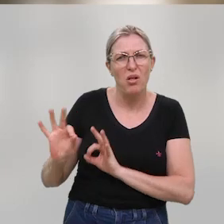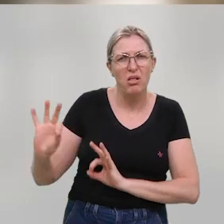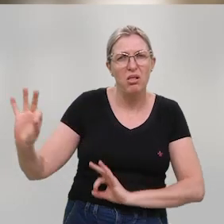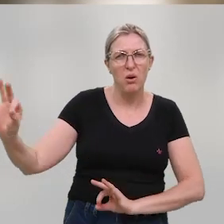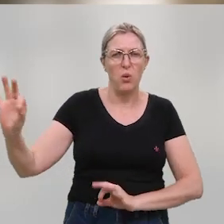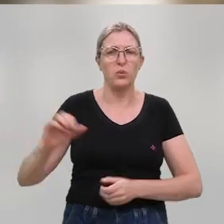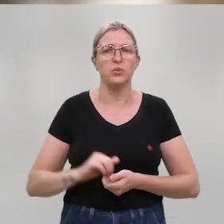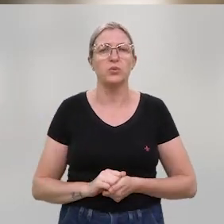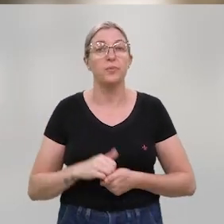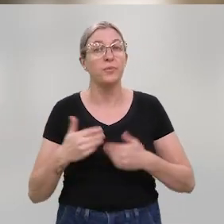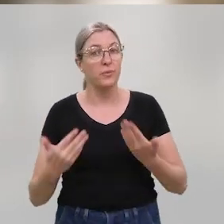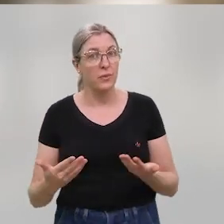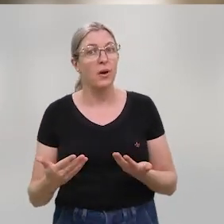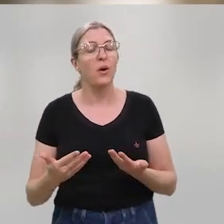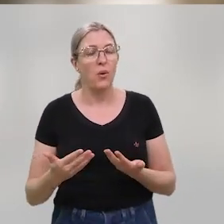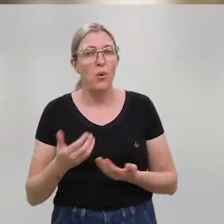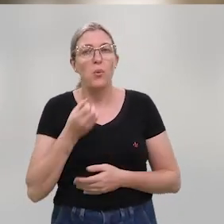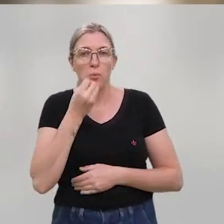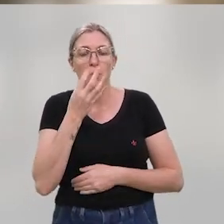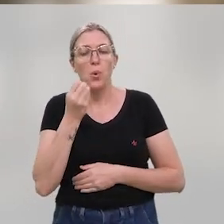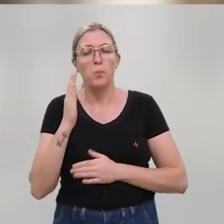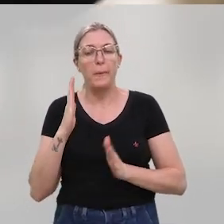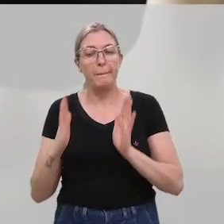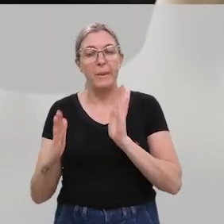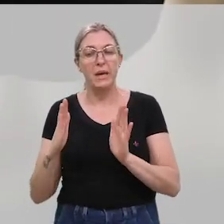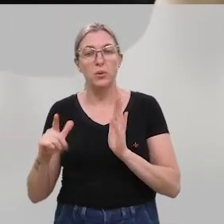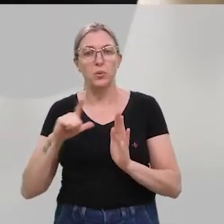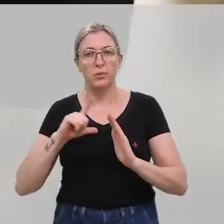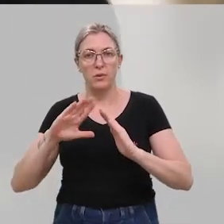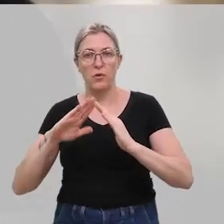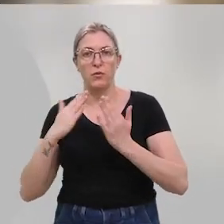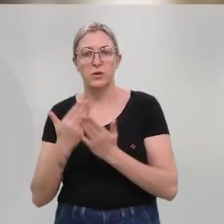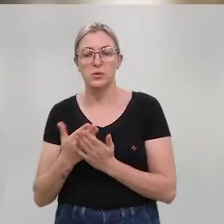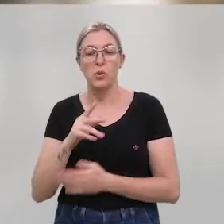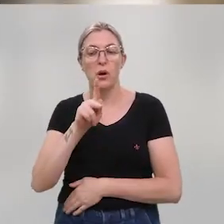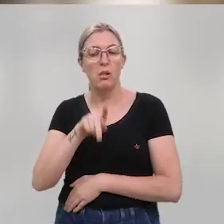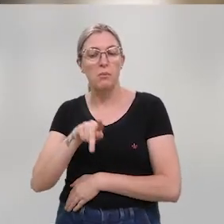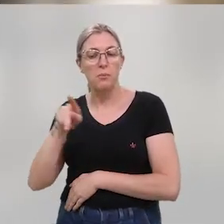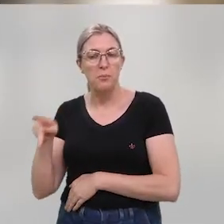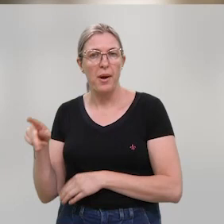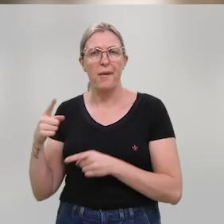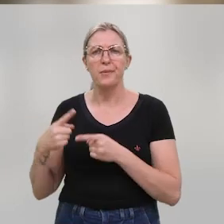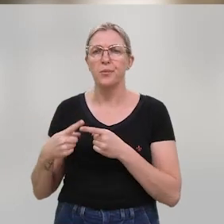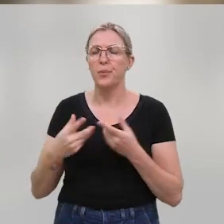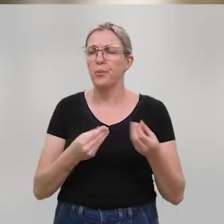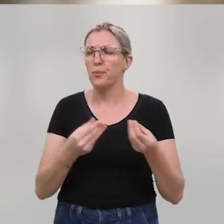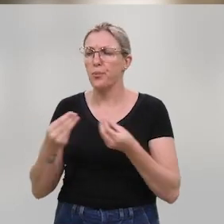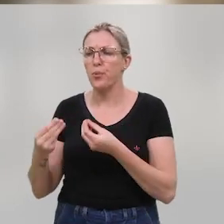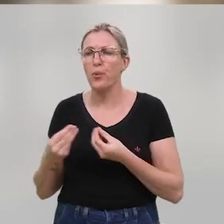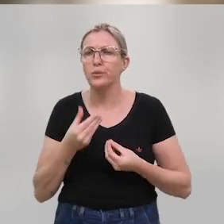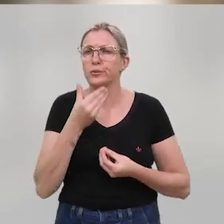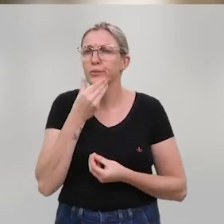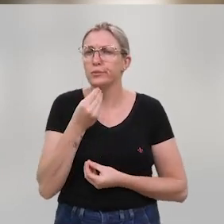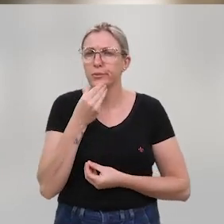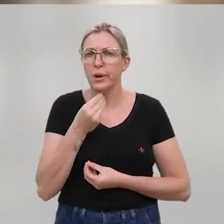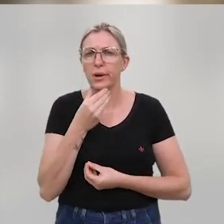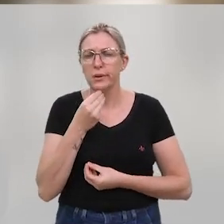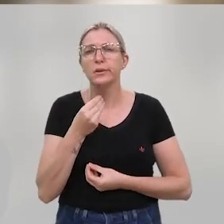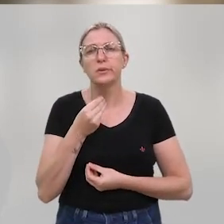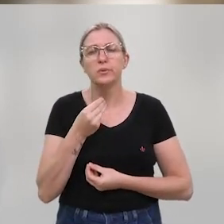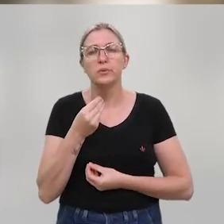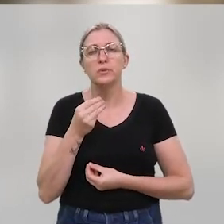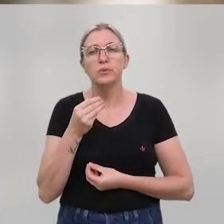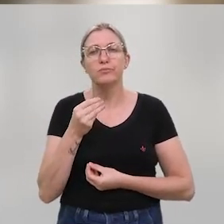lá no fim. Então, foi muito bom o tempo que houve o seminário, porque muitos meninos